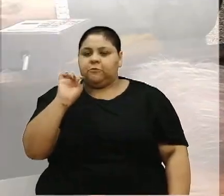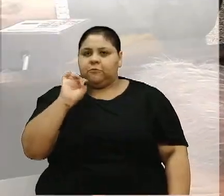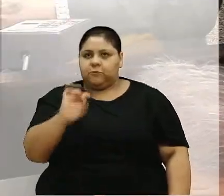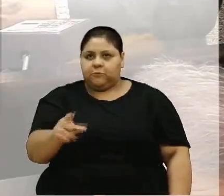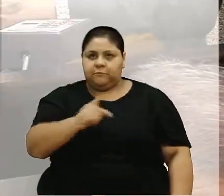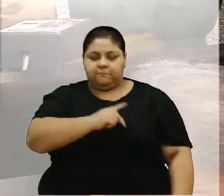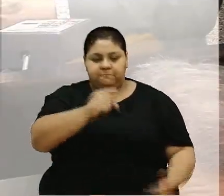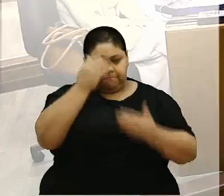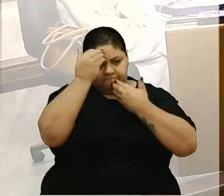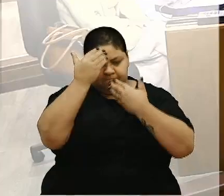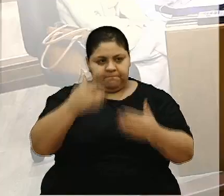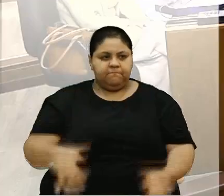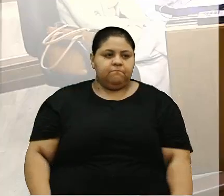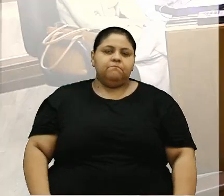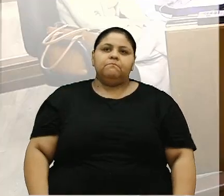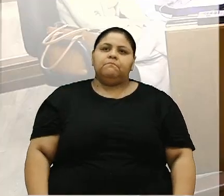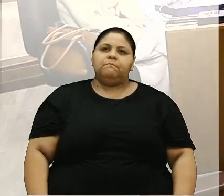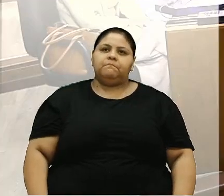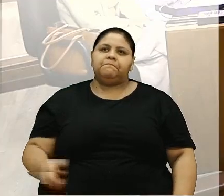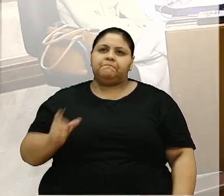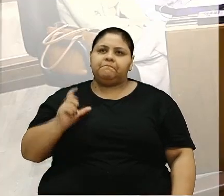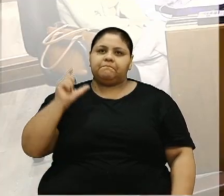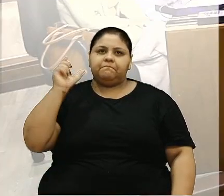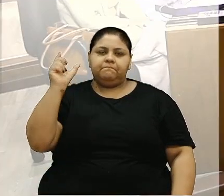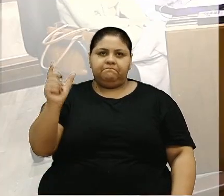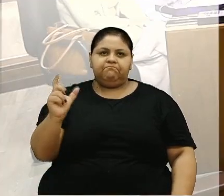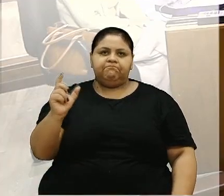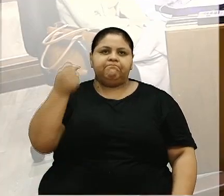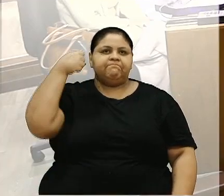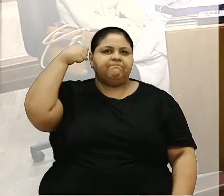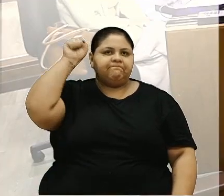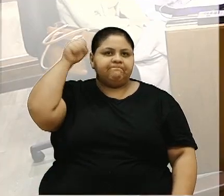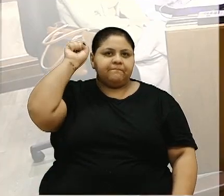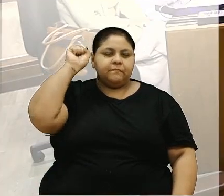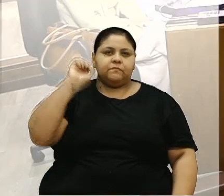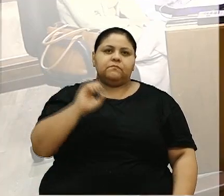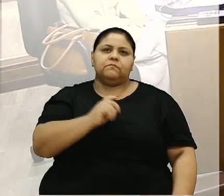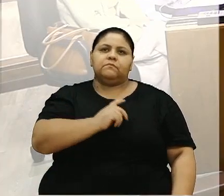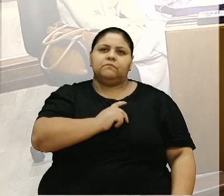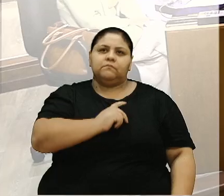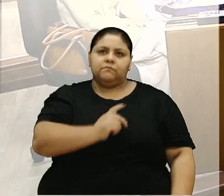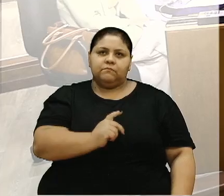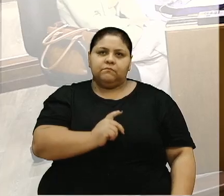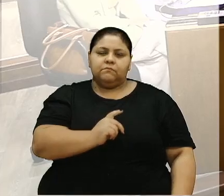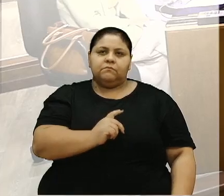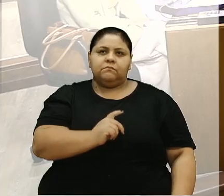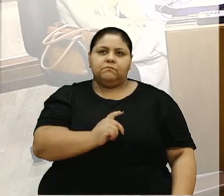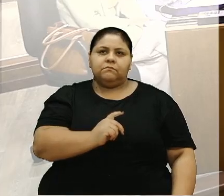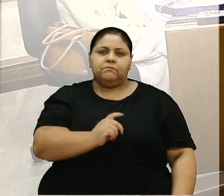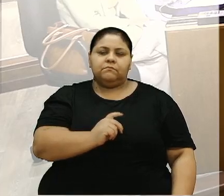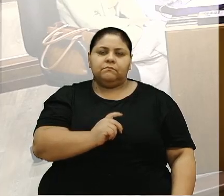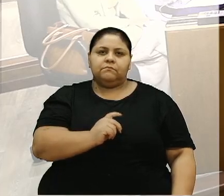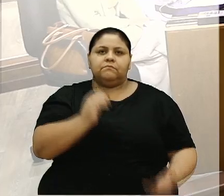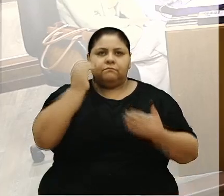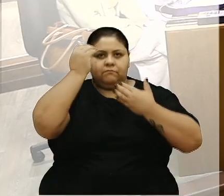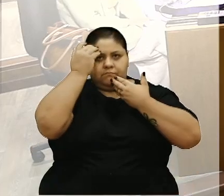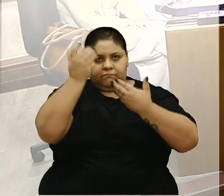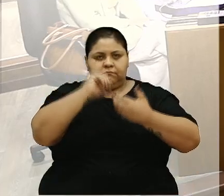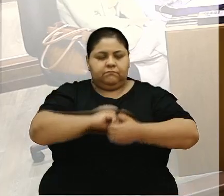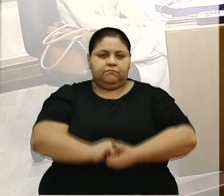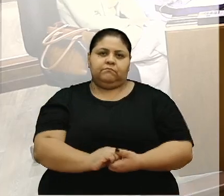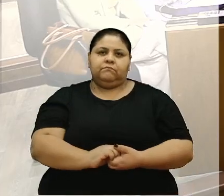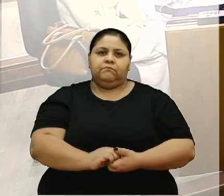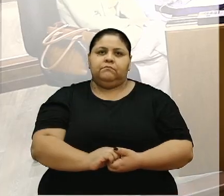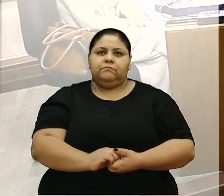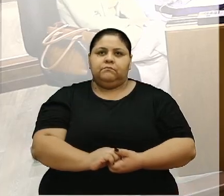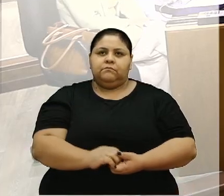presidente. Muito obrigado. Com a palavra, vereador Clóvis Xuxa. Presidente, obrigado. Obrigado, presidente. Fui